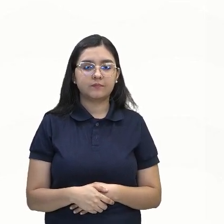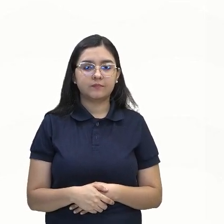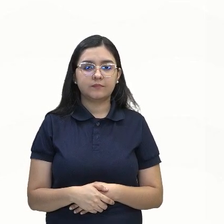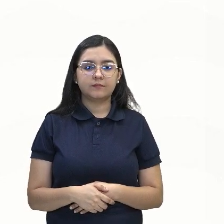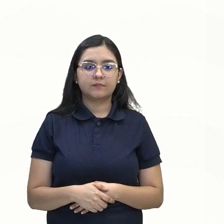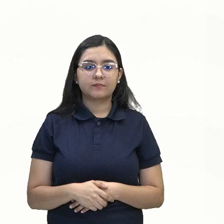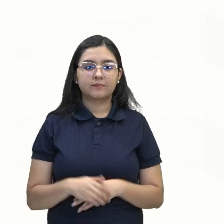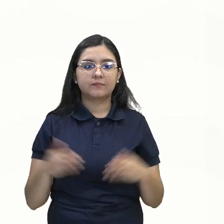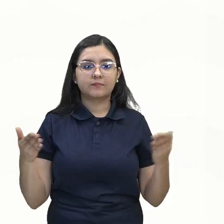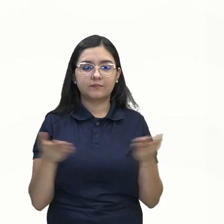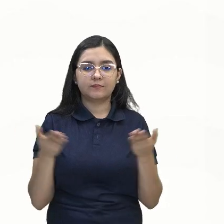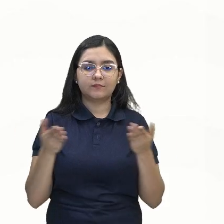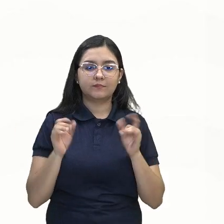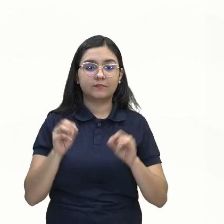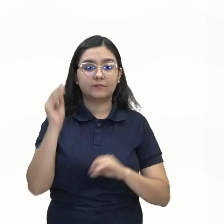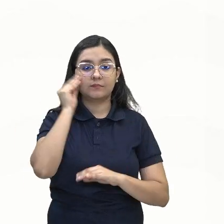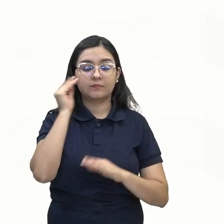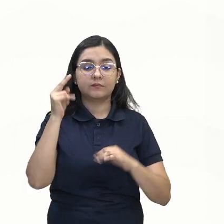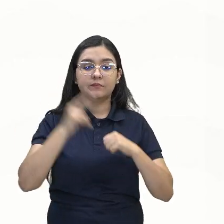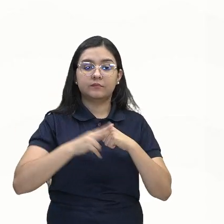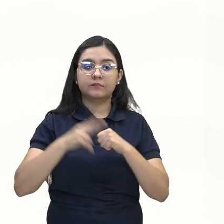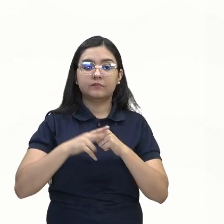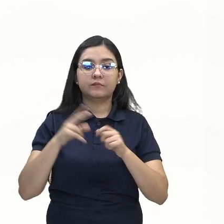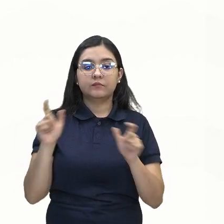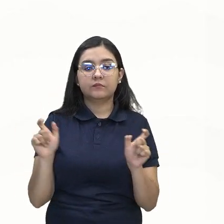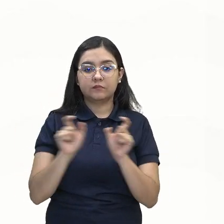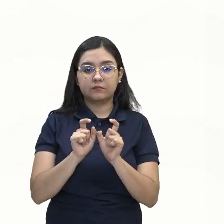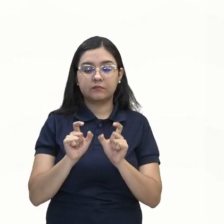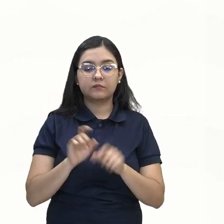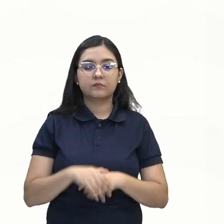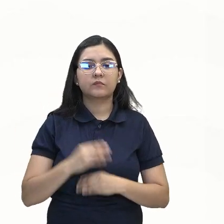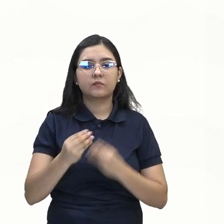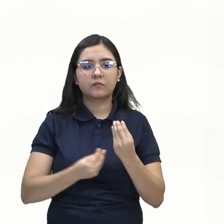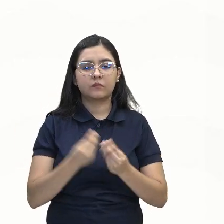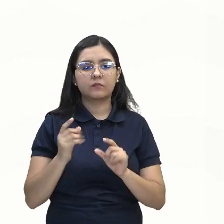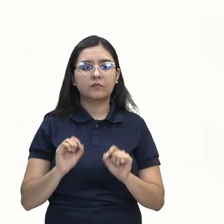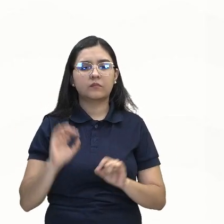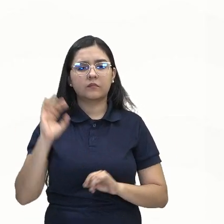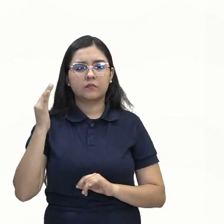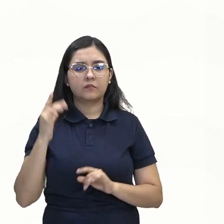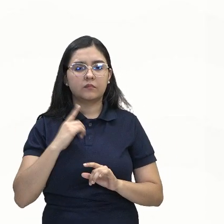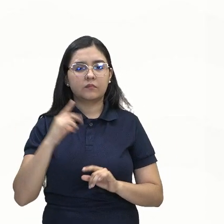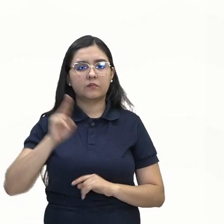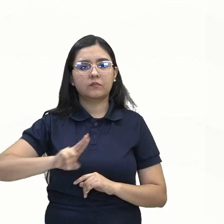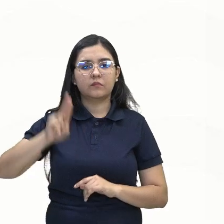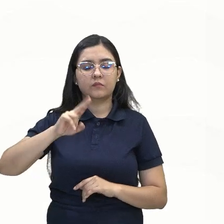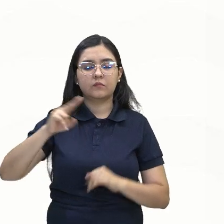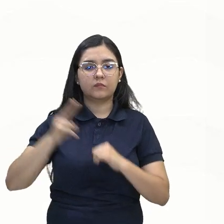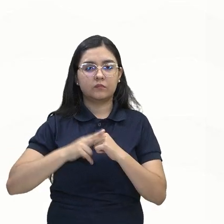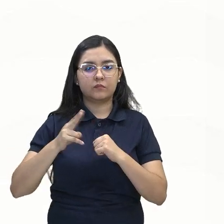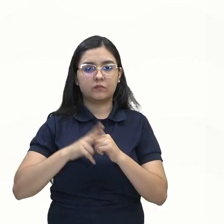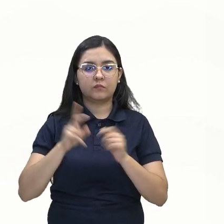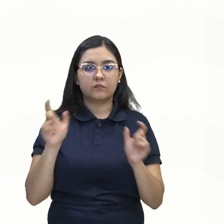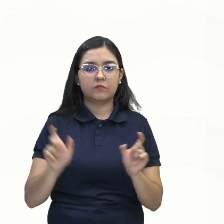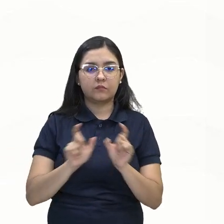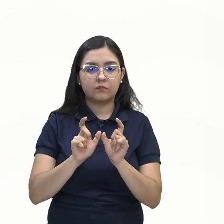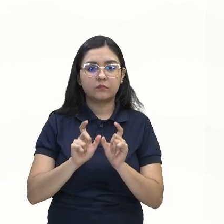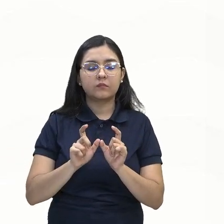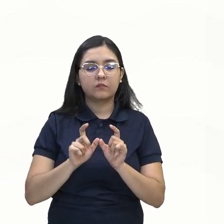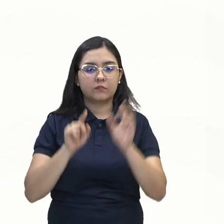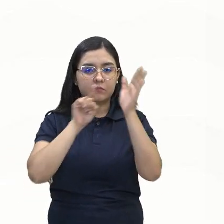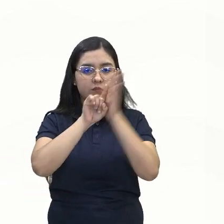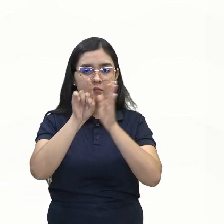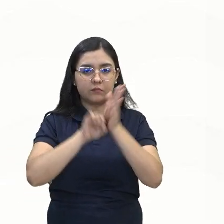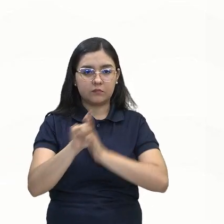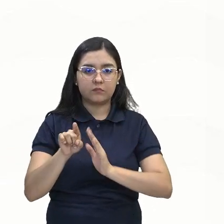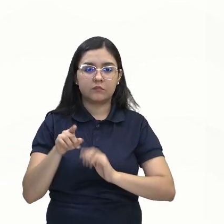Vamos ver agora o verbo auxiliar, né? Como é que acontece, então, o verbo auxiliar nas question